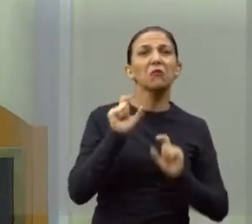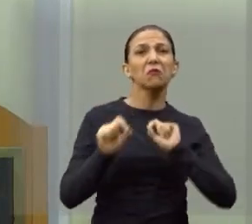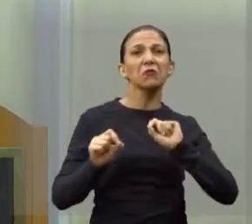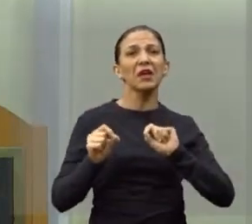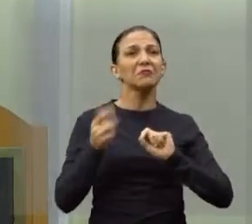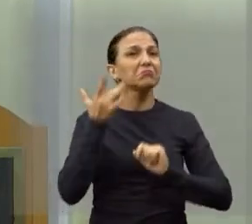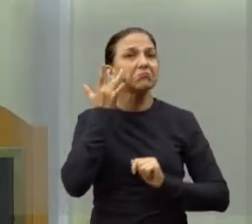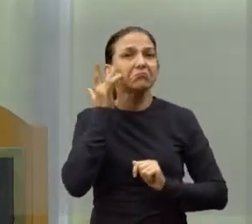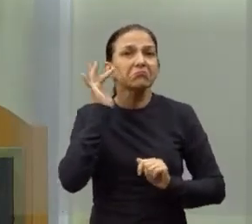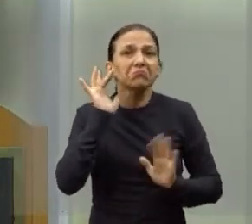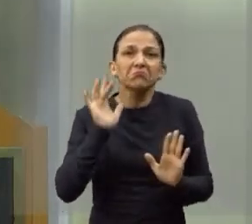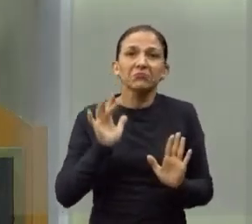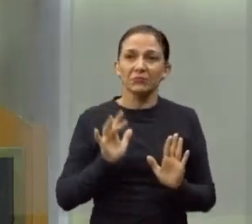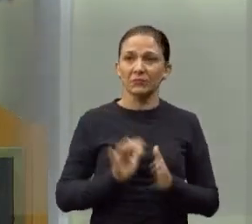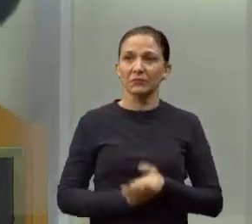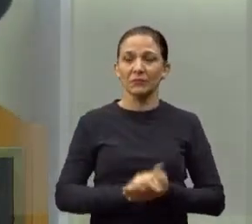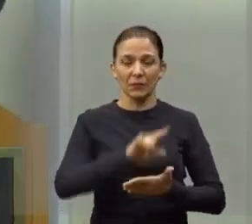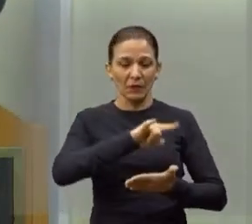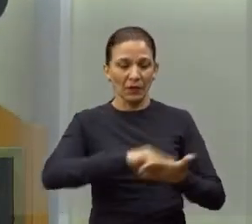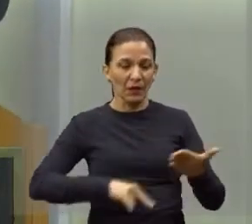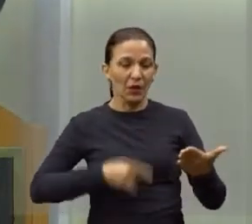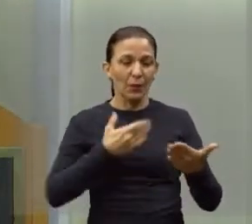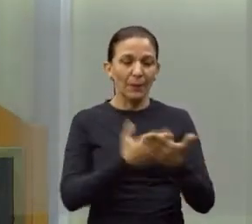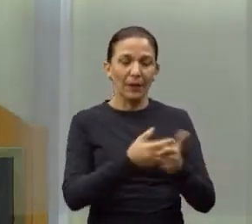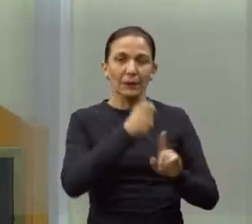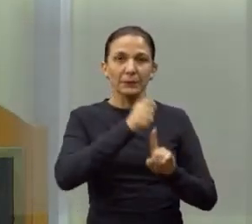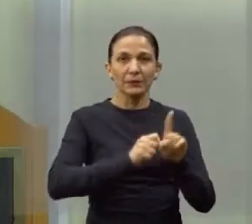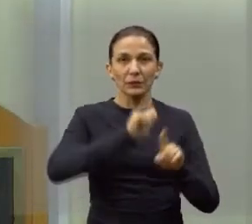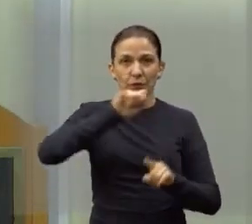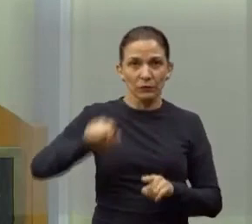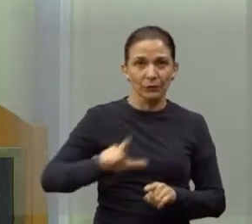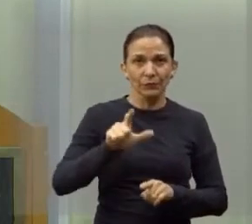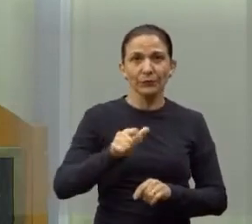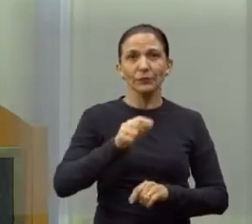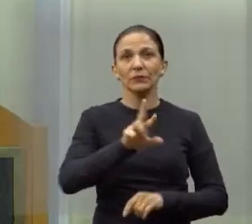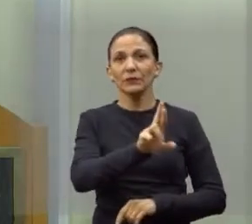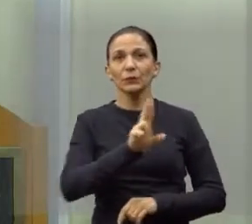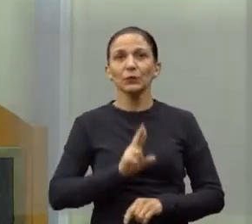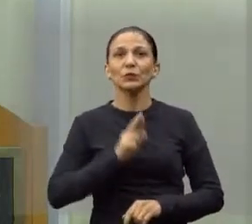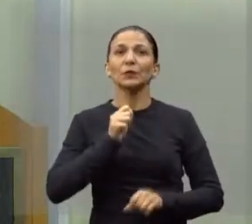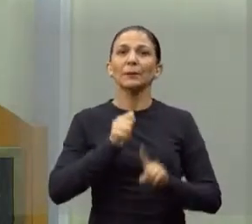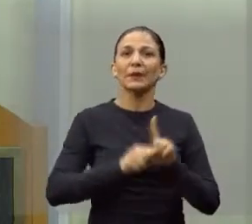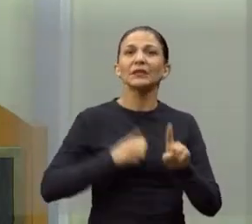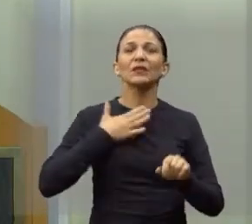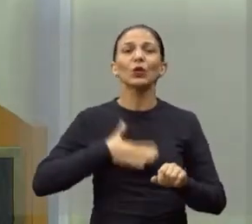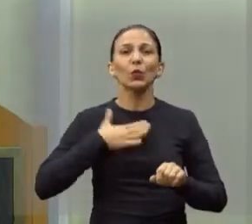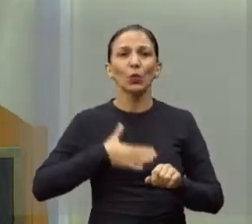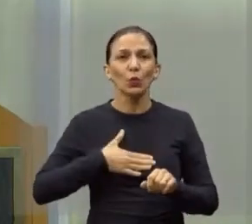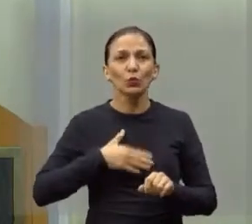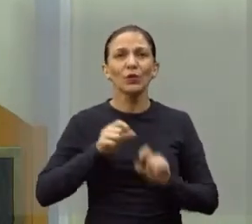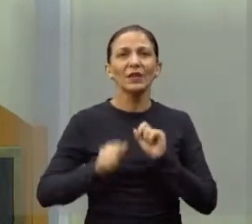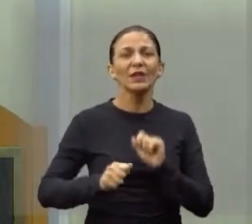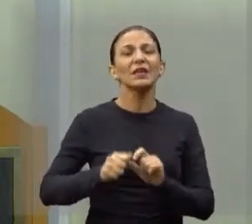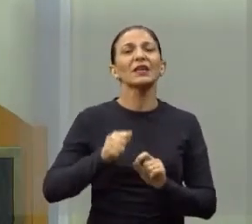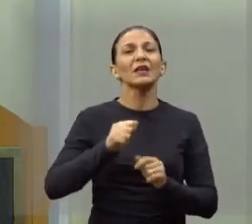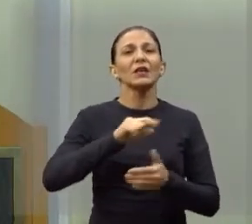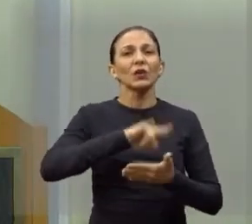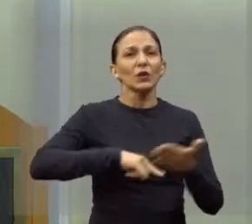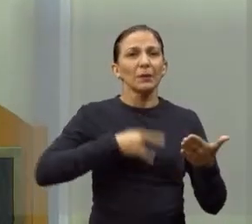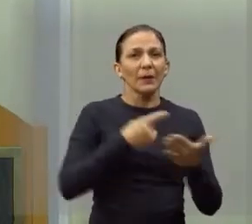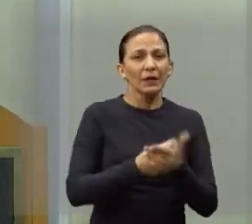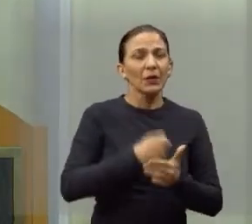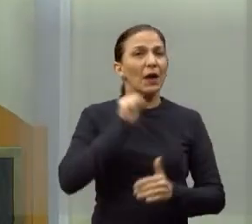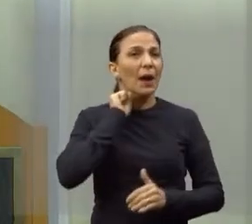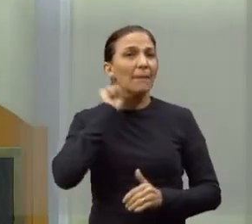aconteceu? Fizemos um requerimento lá em junho, tivemos a resposta em agosto, é abril e não refizemos o